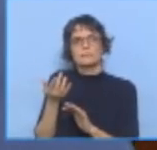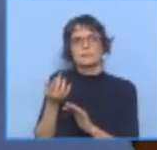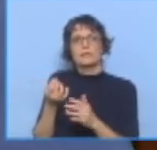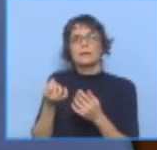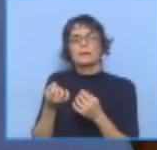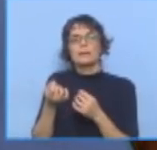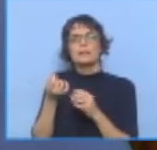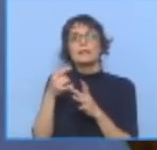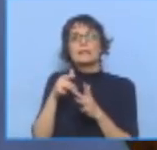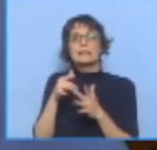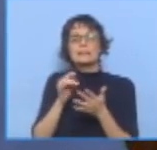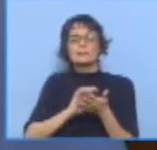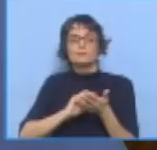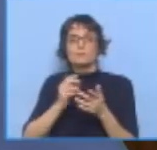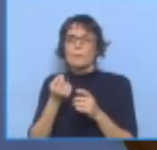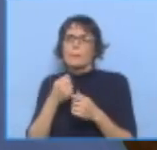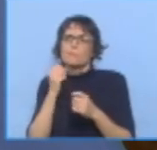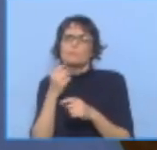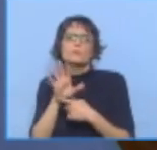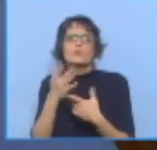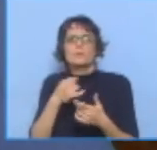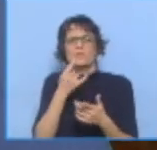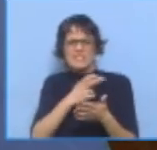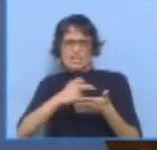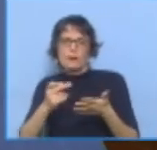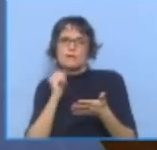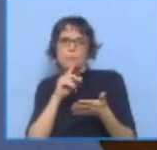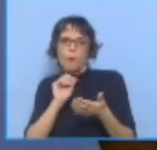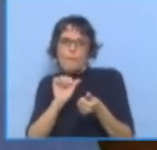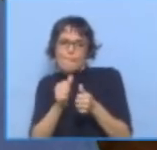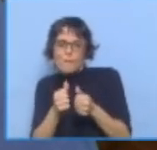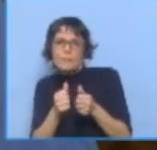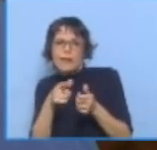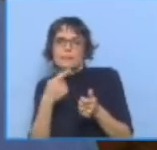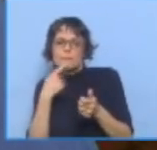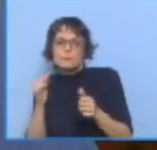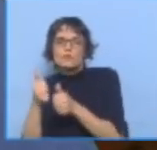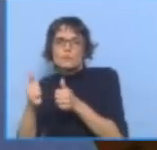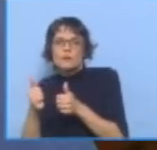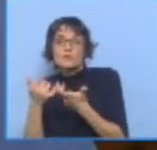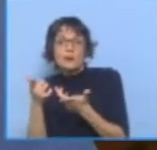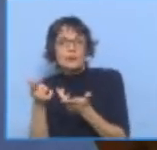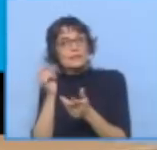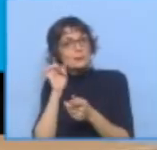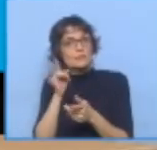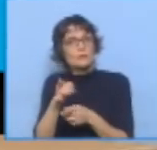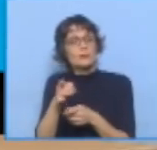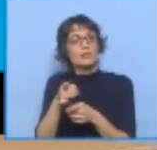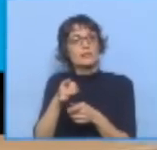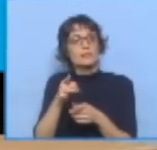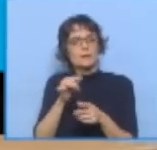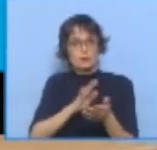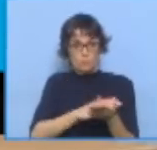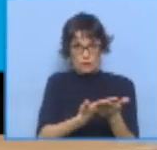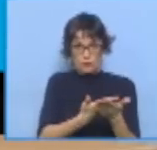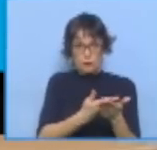corresponda bem ao texto original, mas também não a traiçoa totalmente. E, portanto, é nesse sentido, de facto, que nós queremos que seja uma tradução não apenas de um